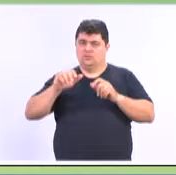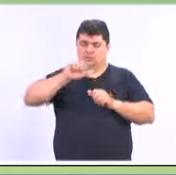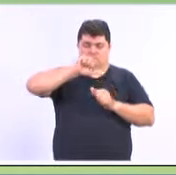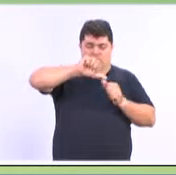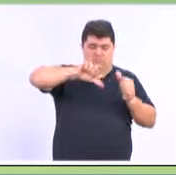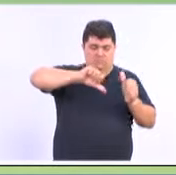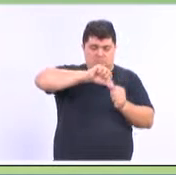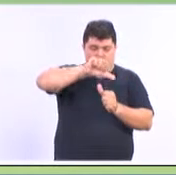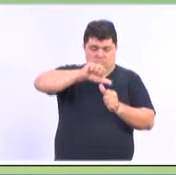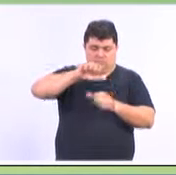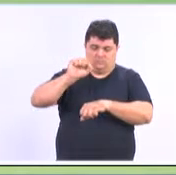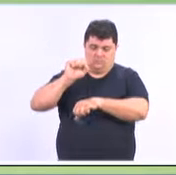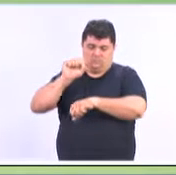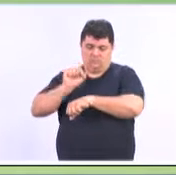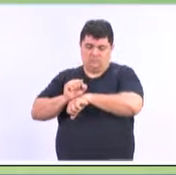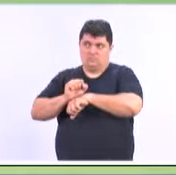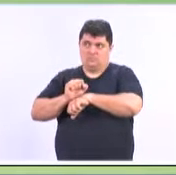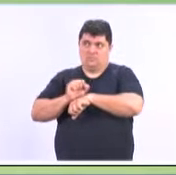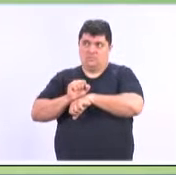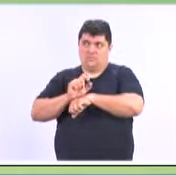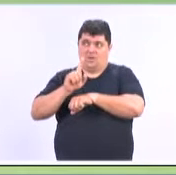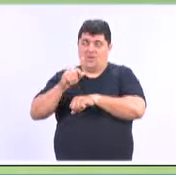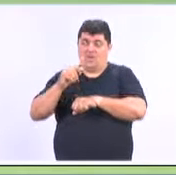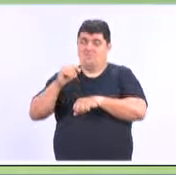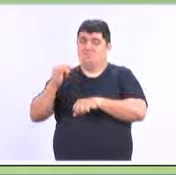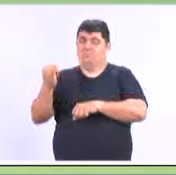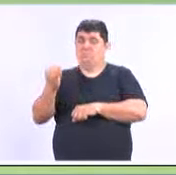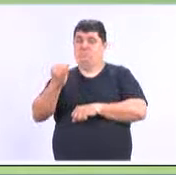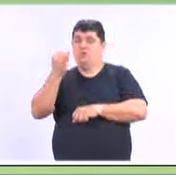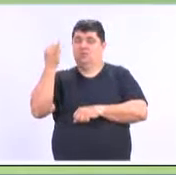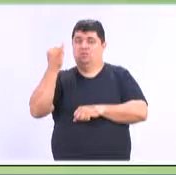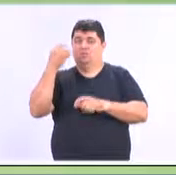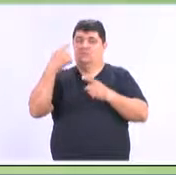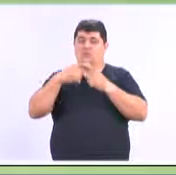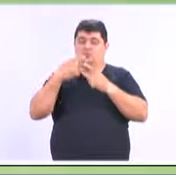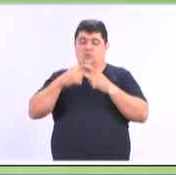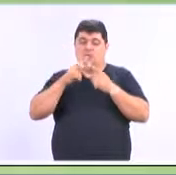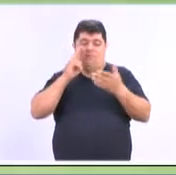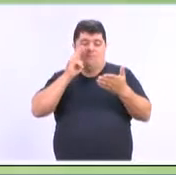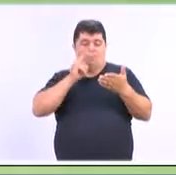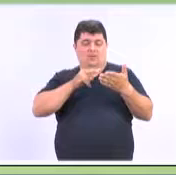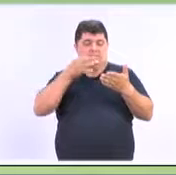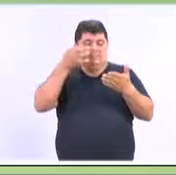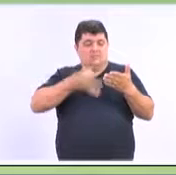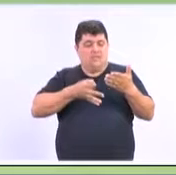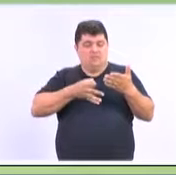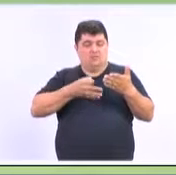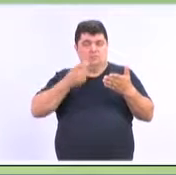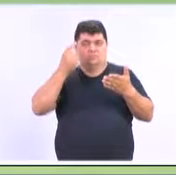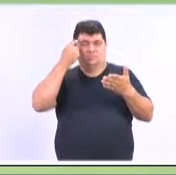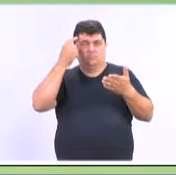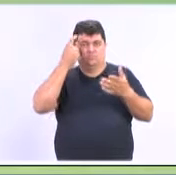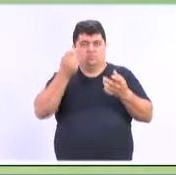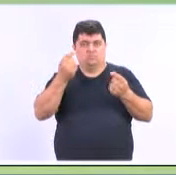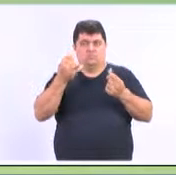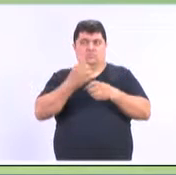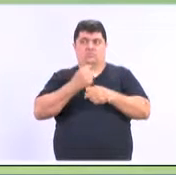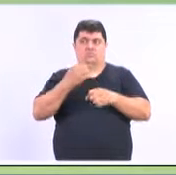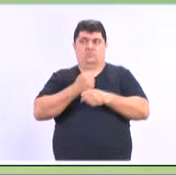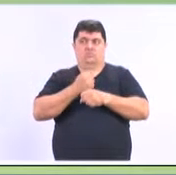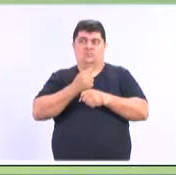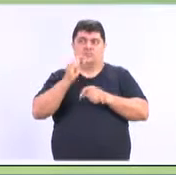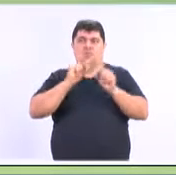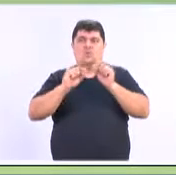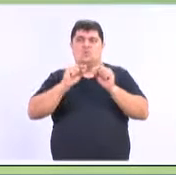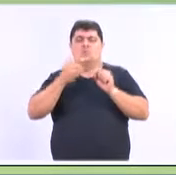circulante e não circulante é primordial para a correta análise das demonstrações contábeis. O que